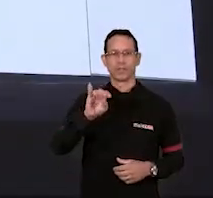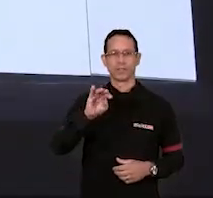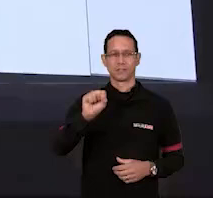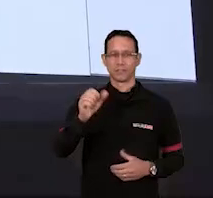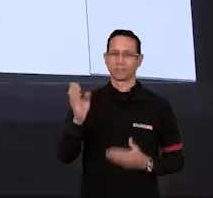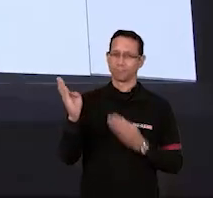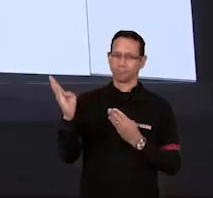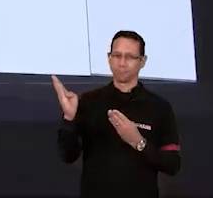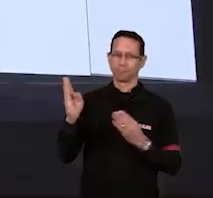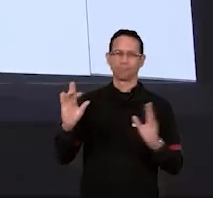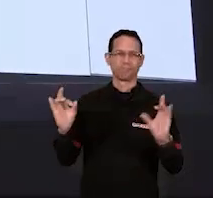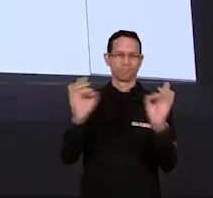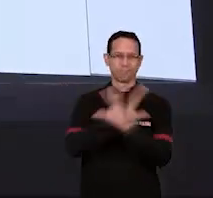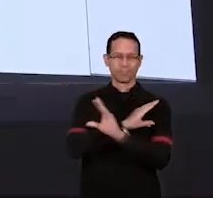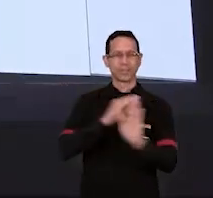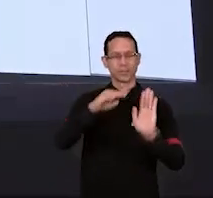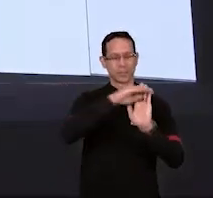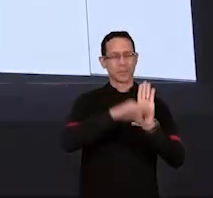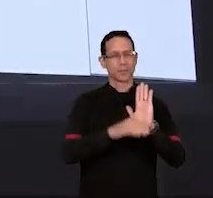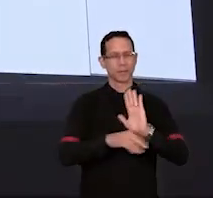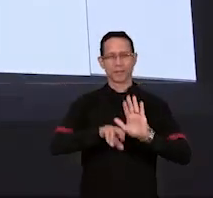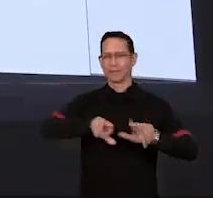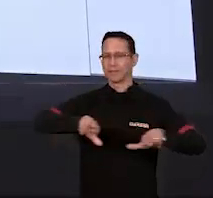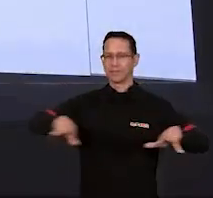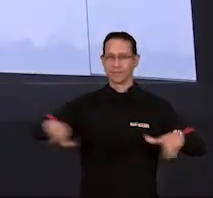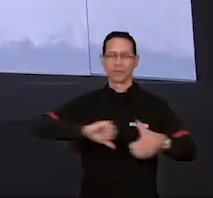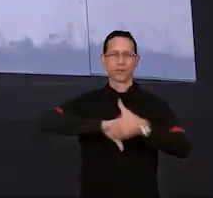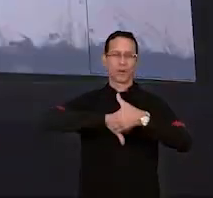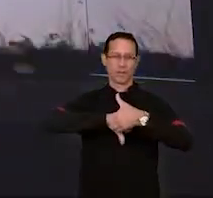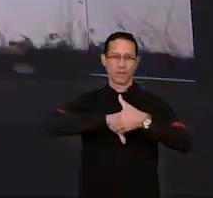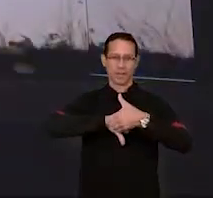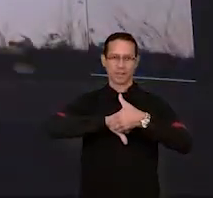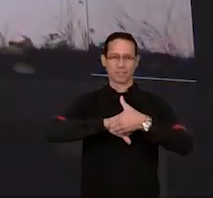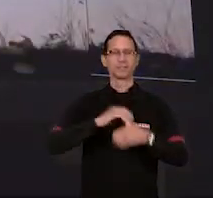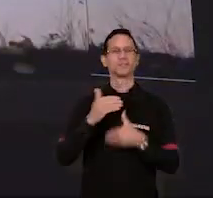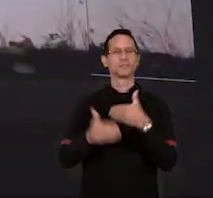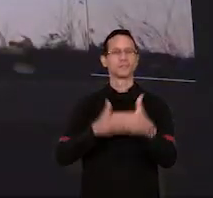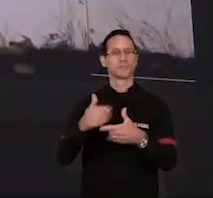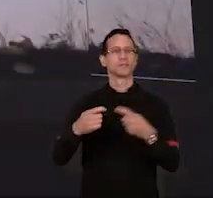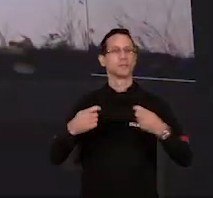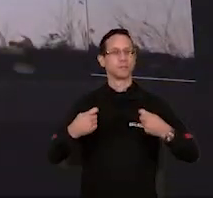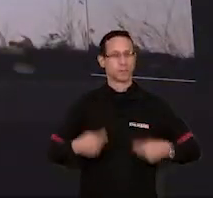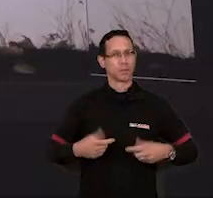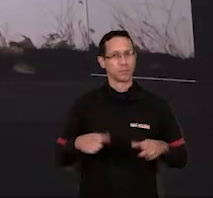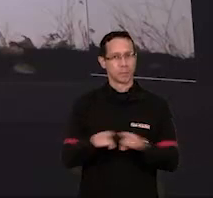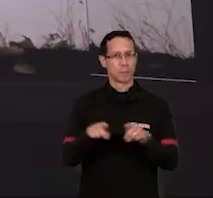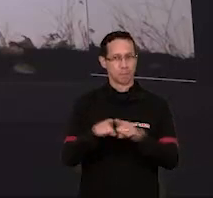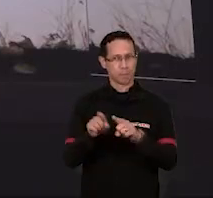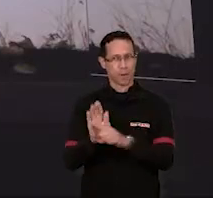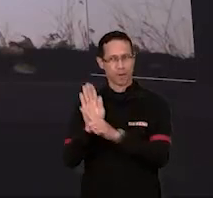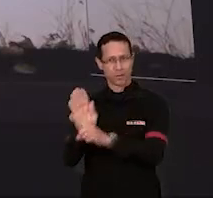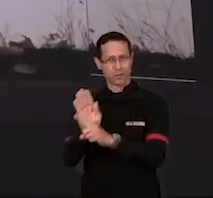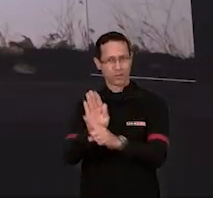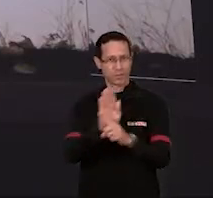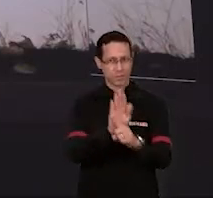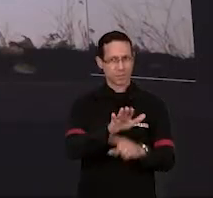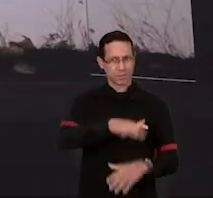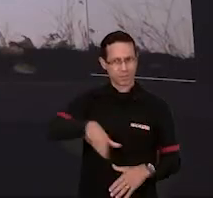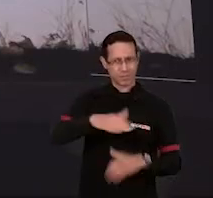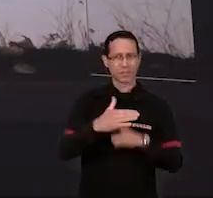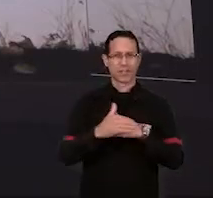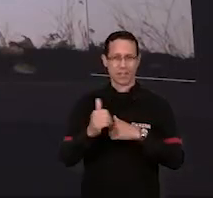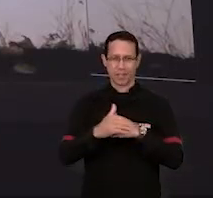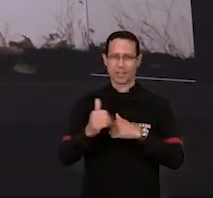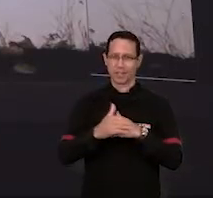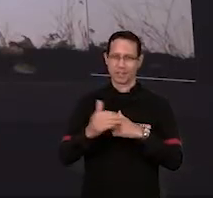uma completa linha de produtos de qualidade. Por consequência, poderemos então retribuir um pouco do carinho dos